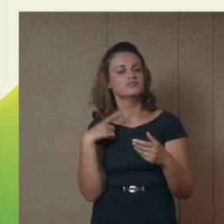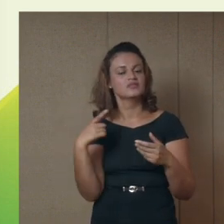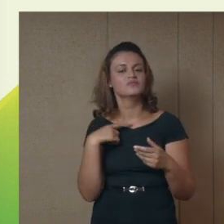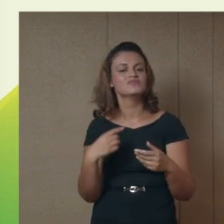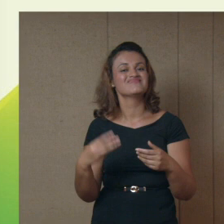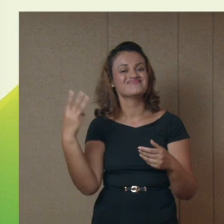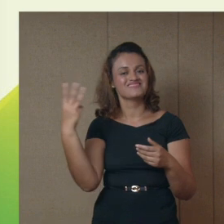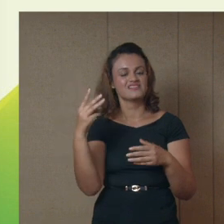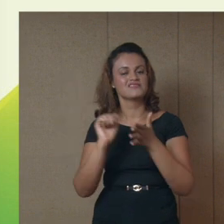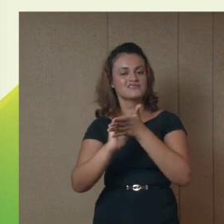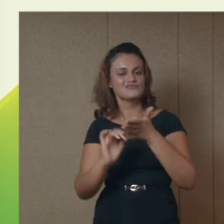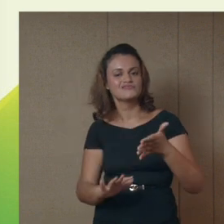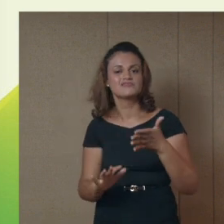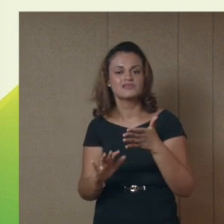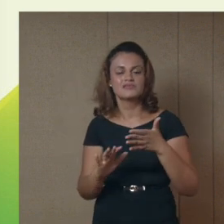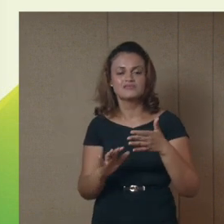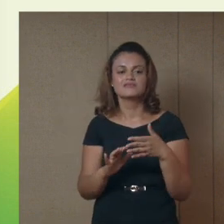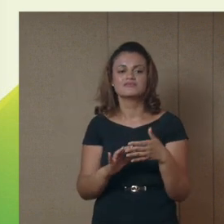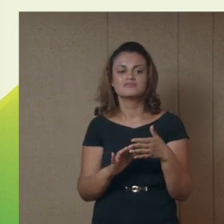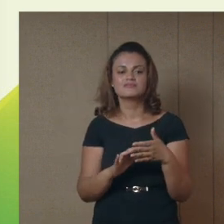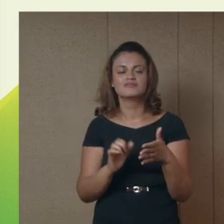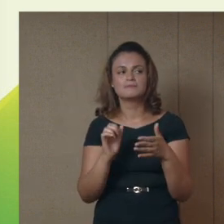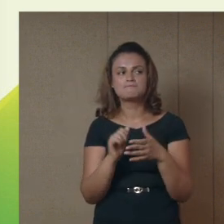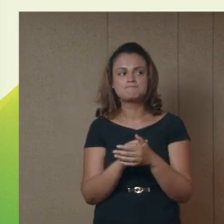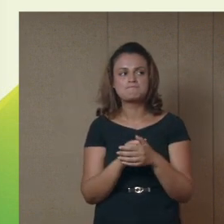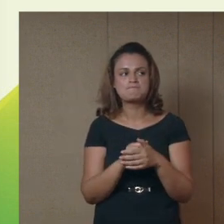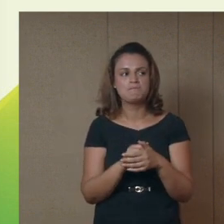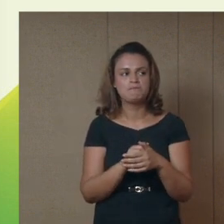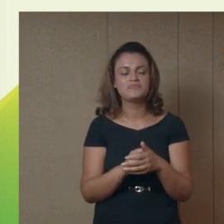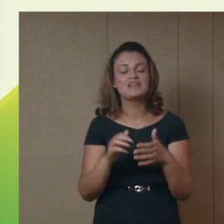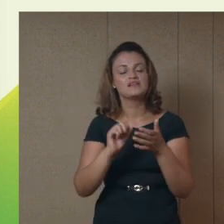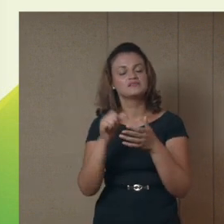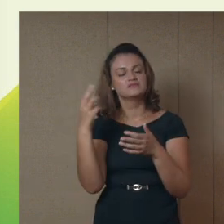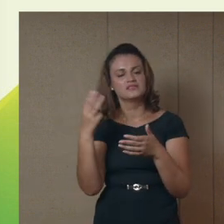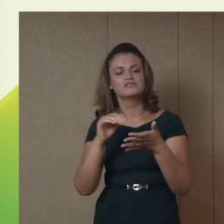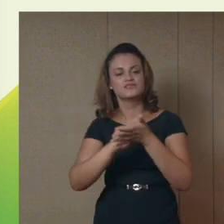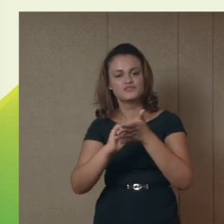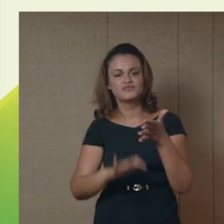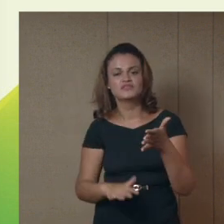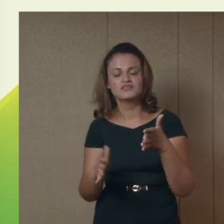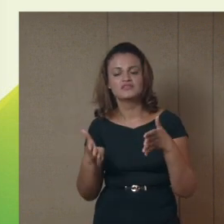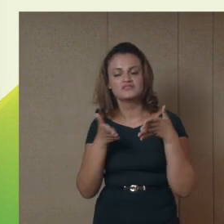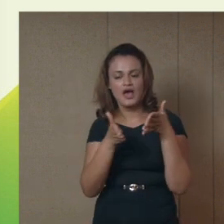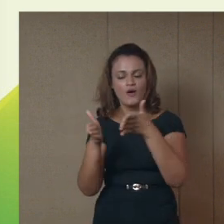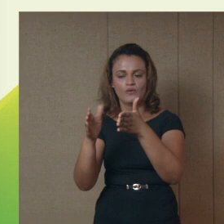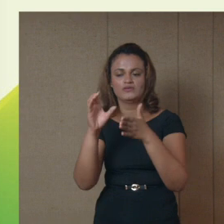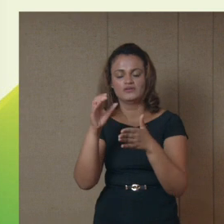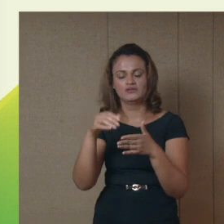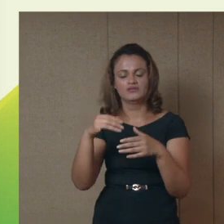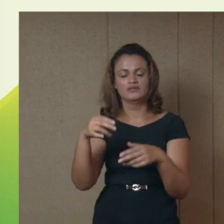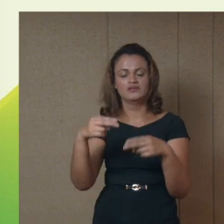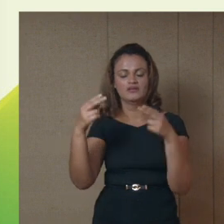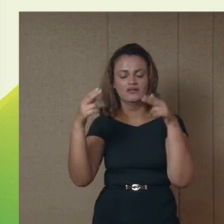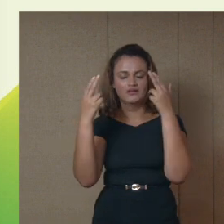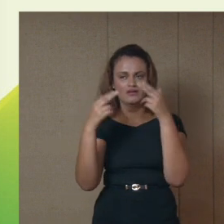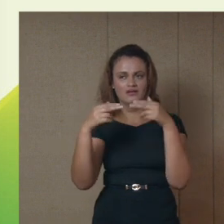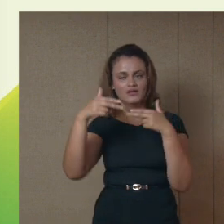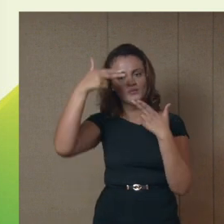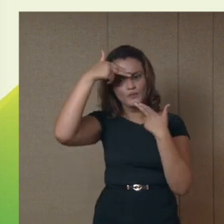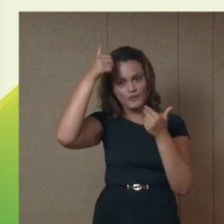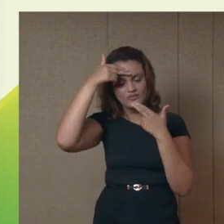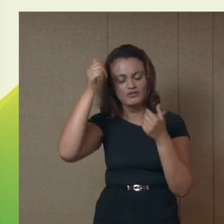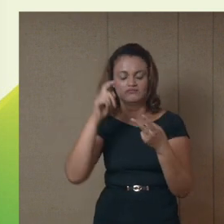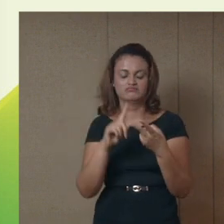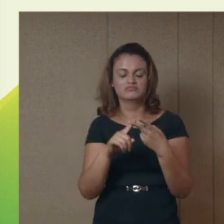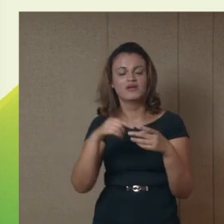três atividades que estão que tem ações que a rota do cordeiro do leite e do